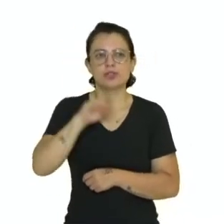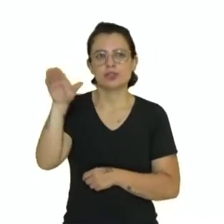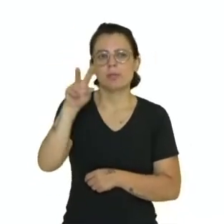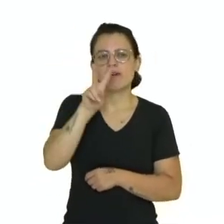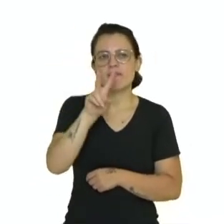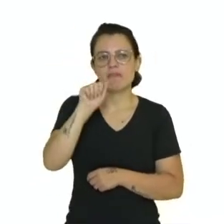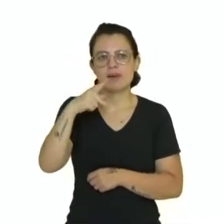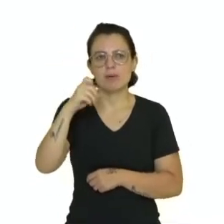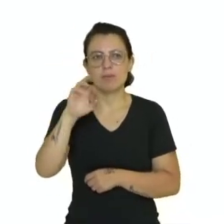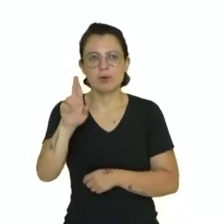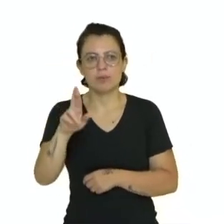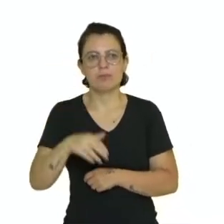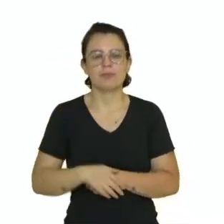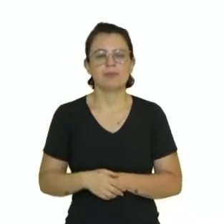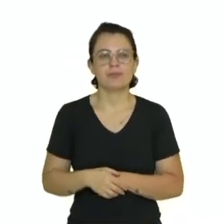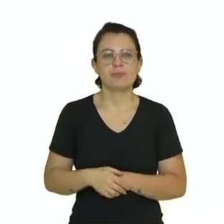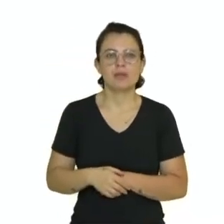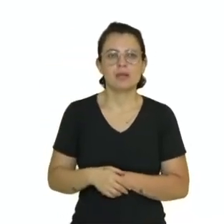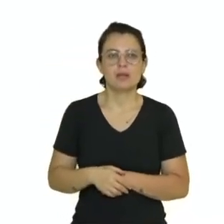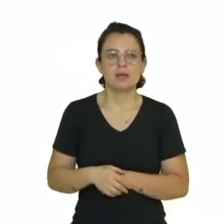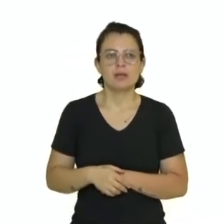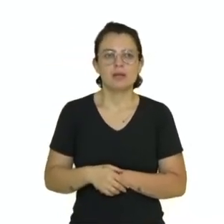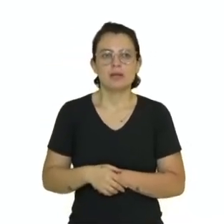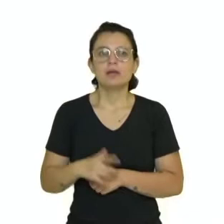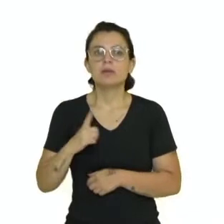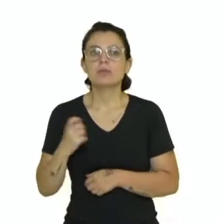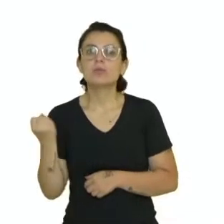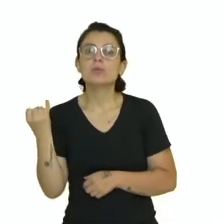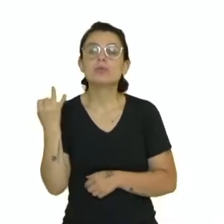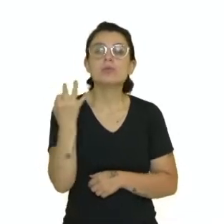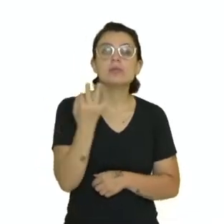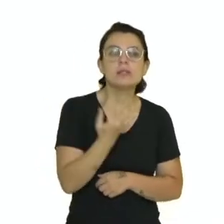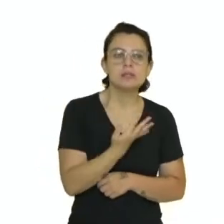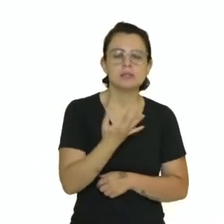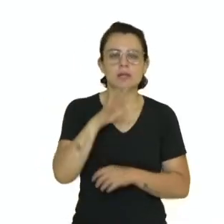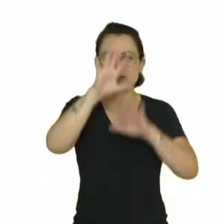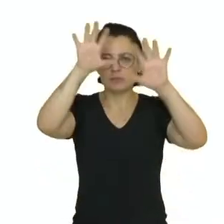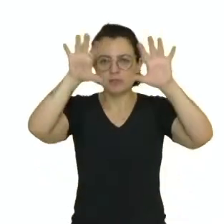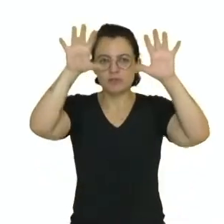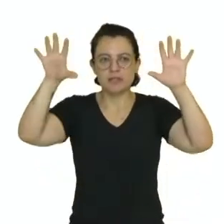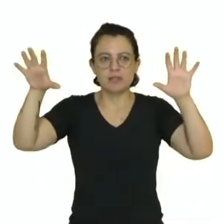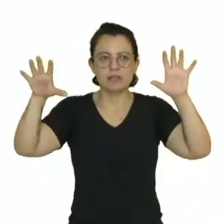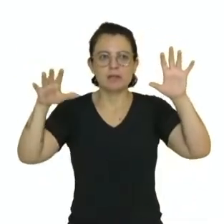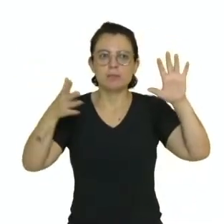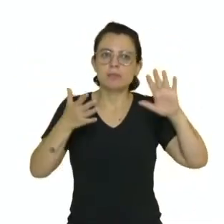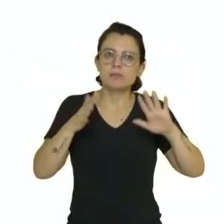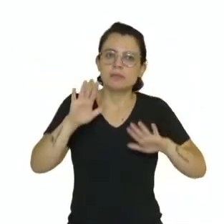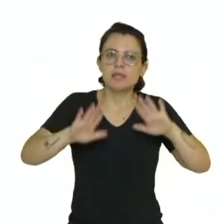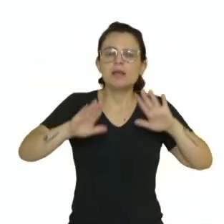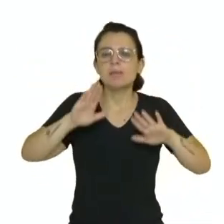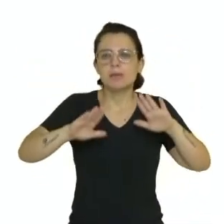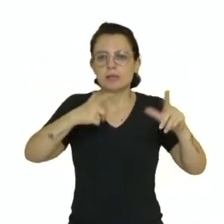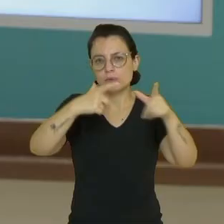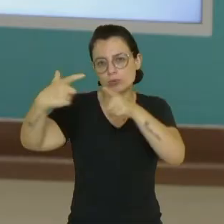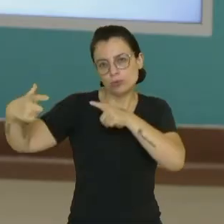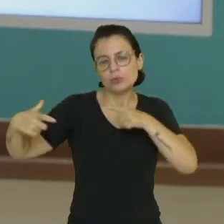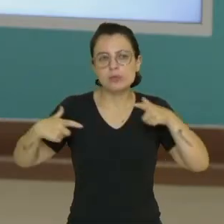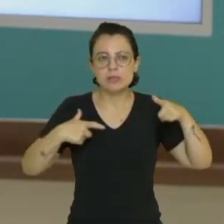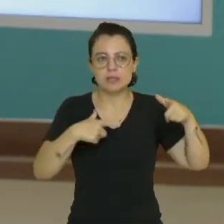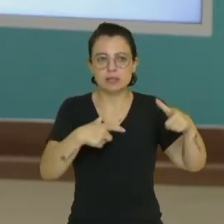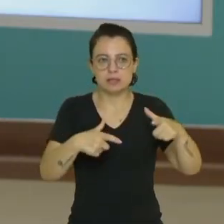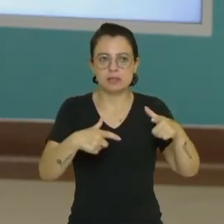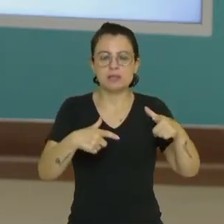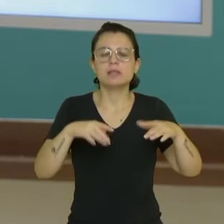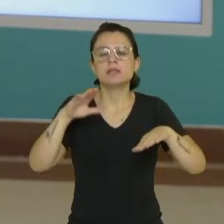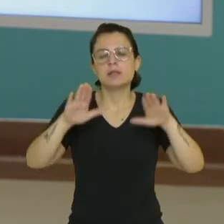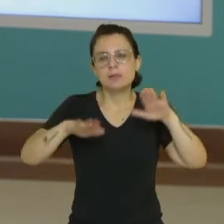água. A quantidade de vapor de água na atmosfera em um determinado local vai mudar de acordo com o período